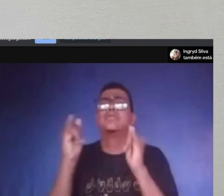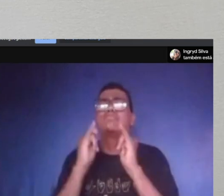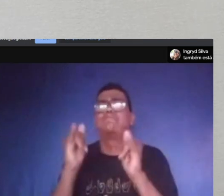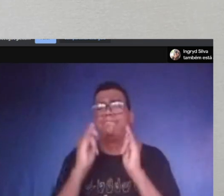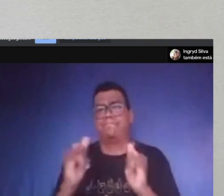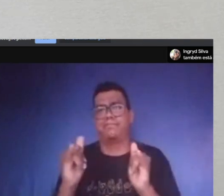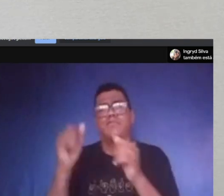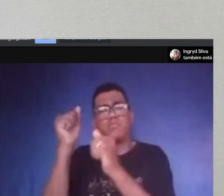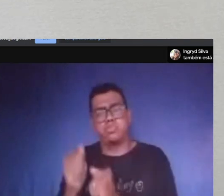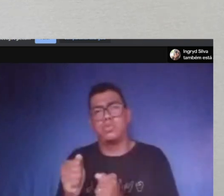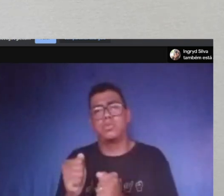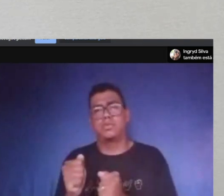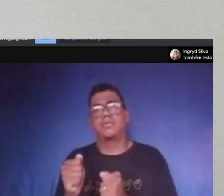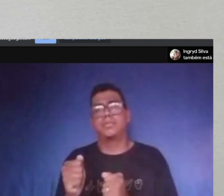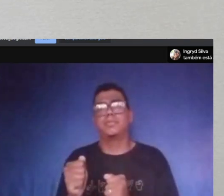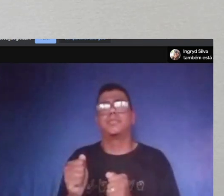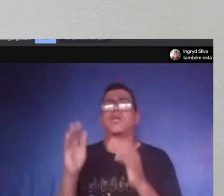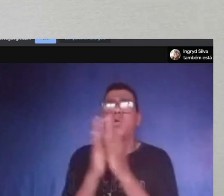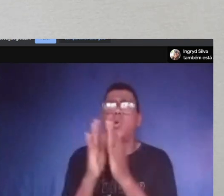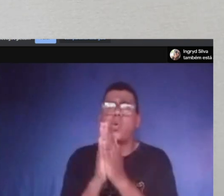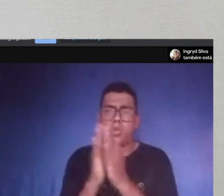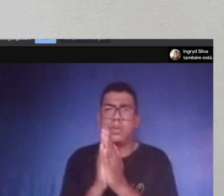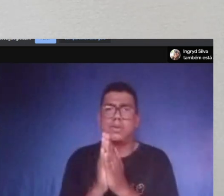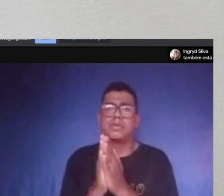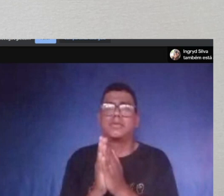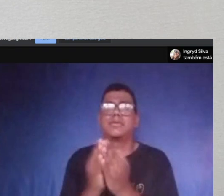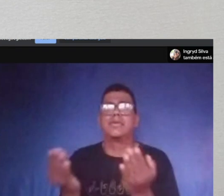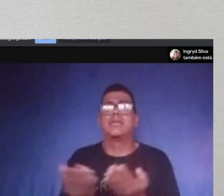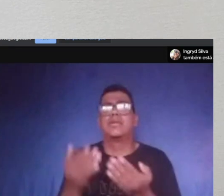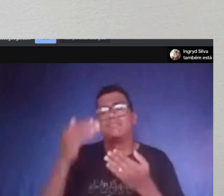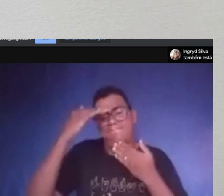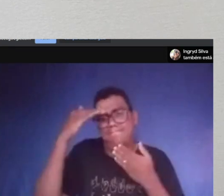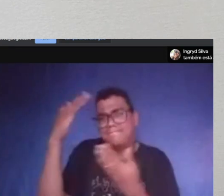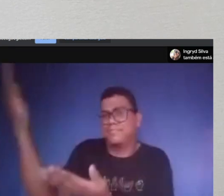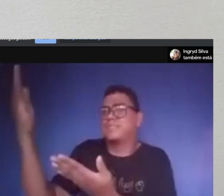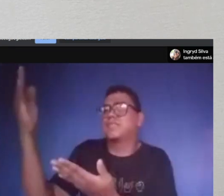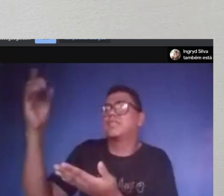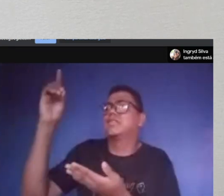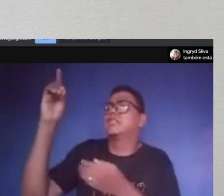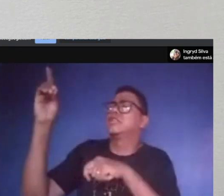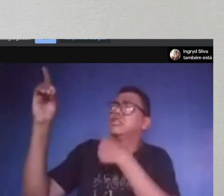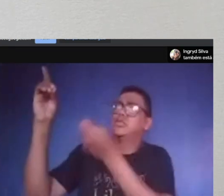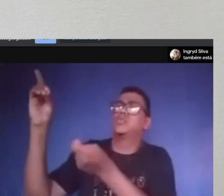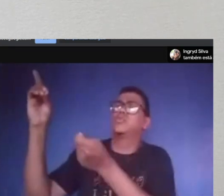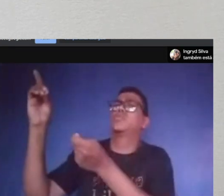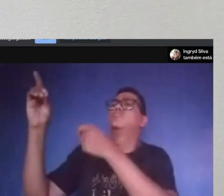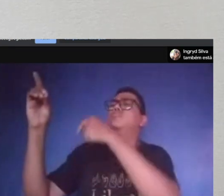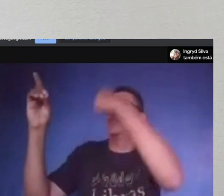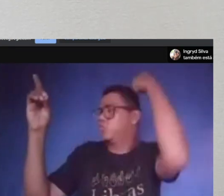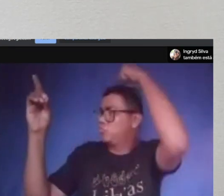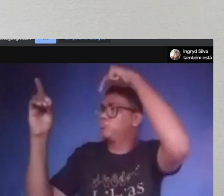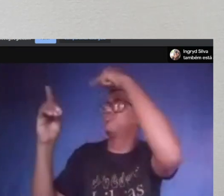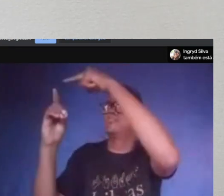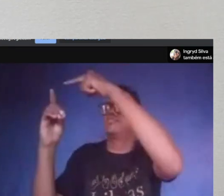amor, a orientação do Espírito Santo para continuar a sua jornada de disseminar o Evangelho até os